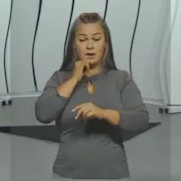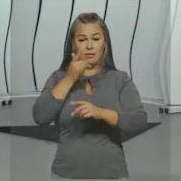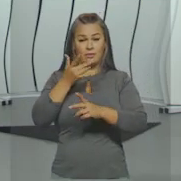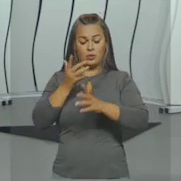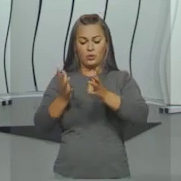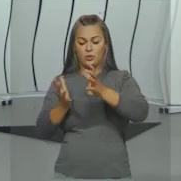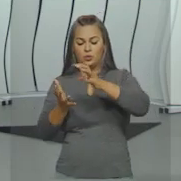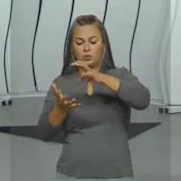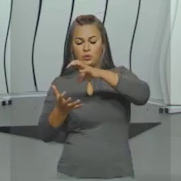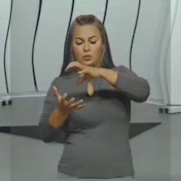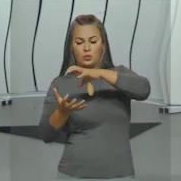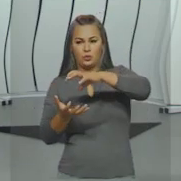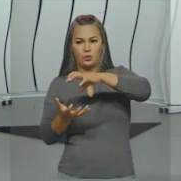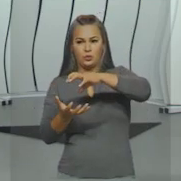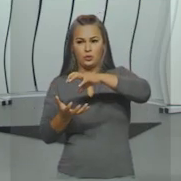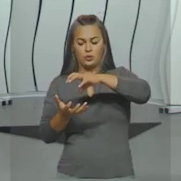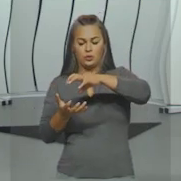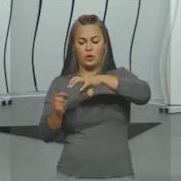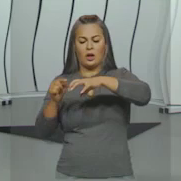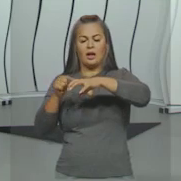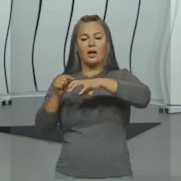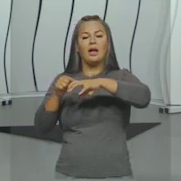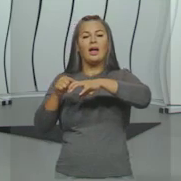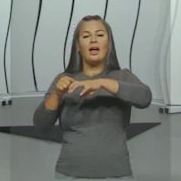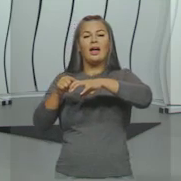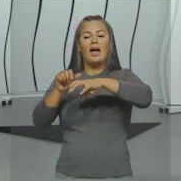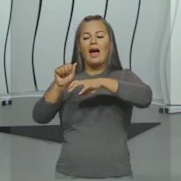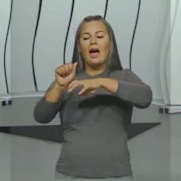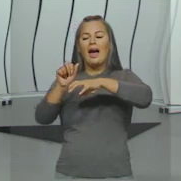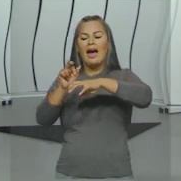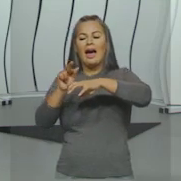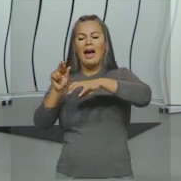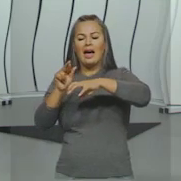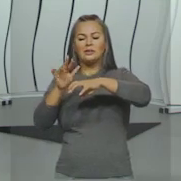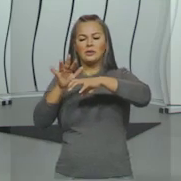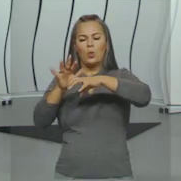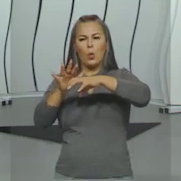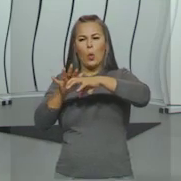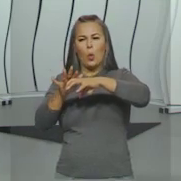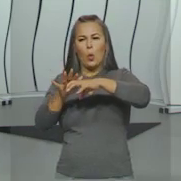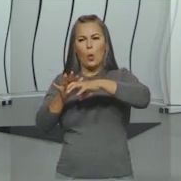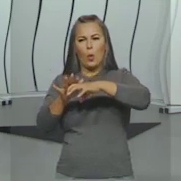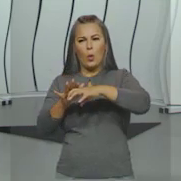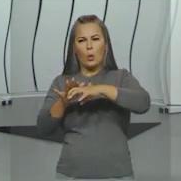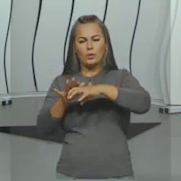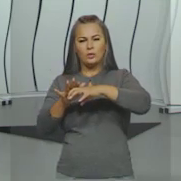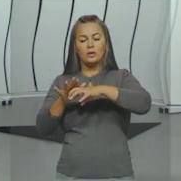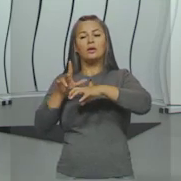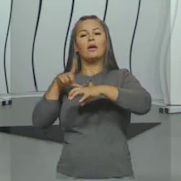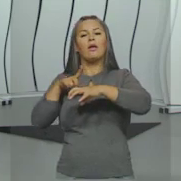na atmosfera, eles vão empurrar o ar. Vão empurrar o ar e vai fazer o ar se deslocar para um lado.